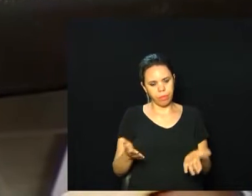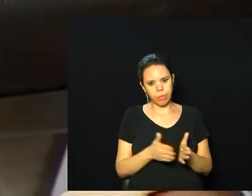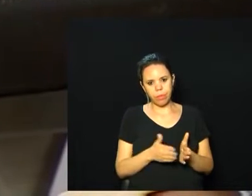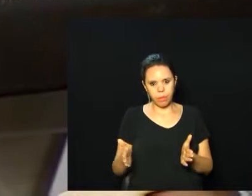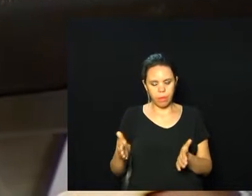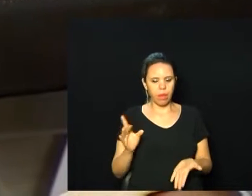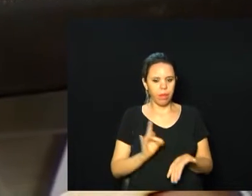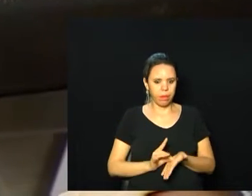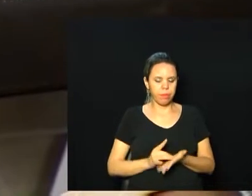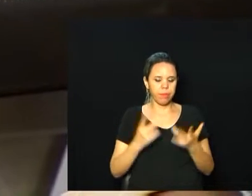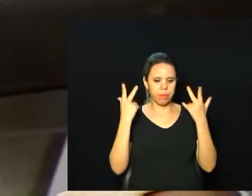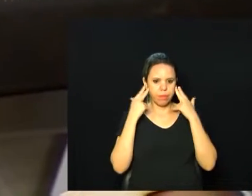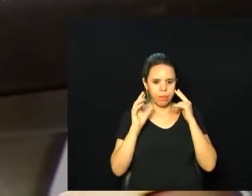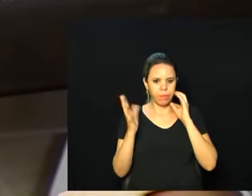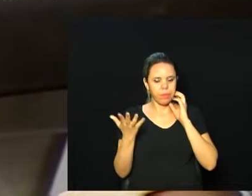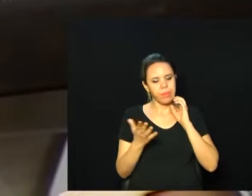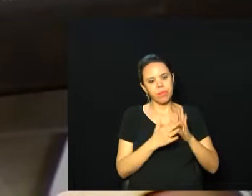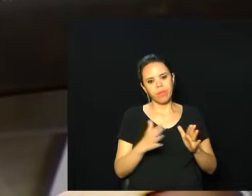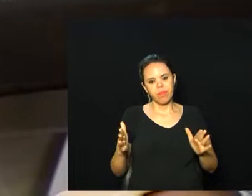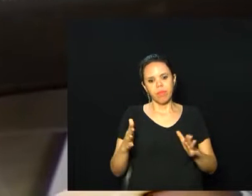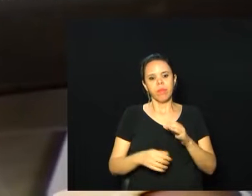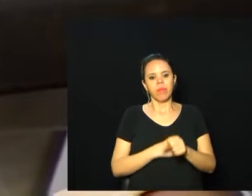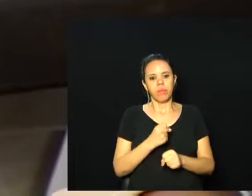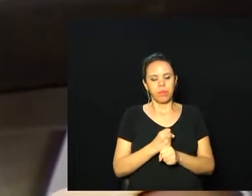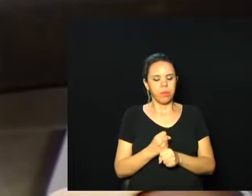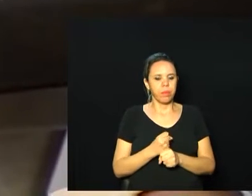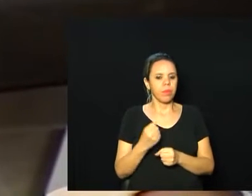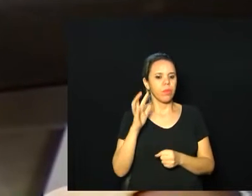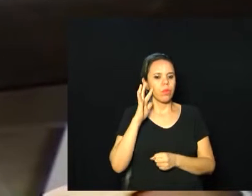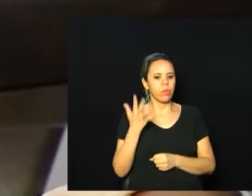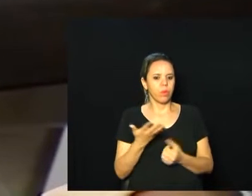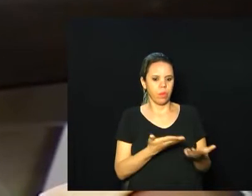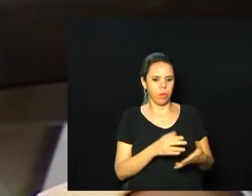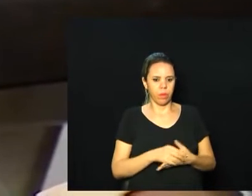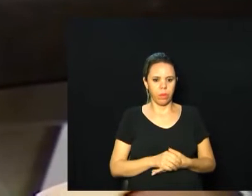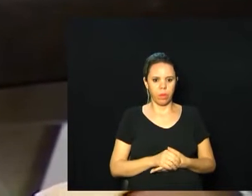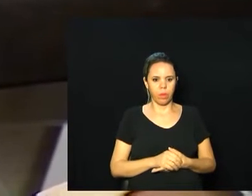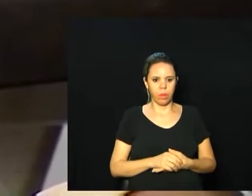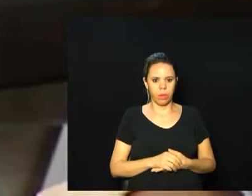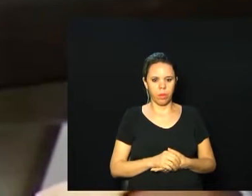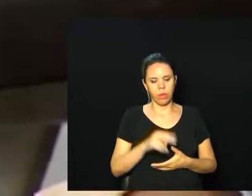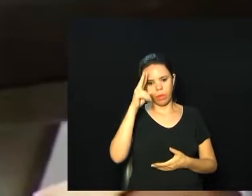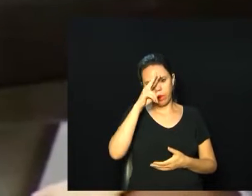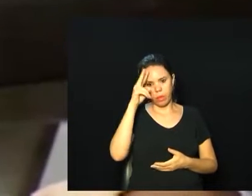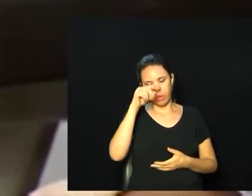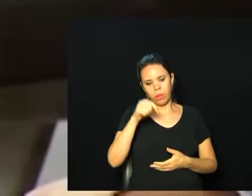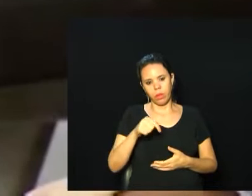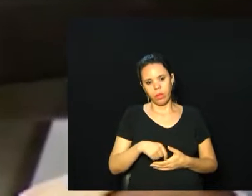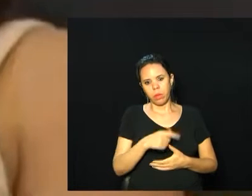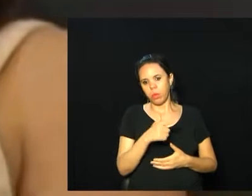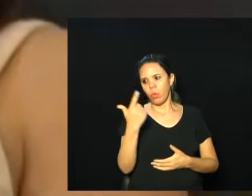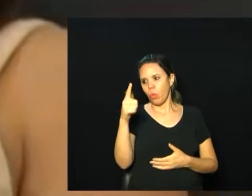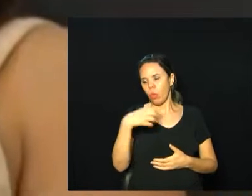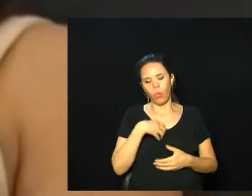de fato, é comum isso acontecer em todos os anos, né, doutor? Qual seria a solução para isso? A gente lembra que não tem